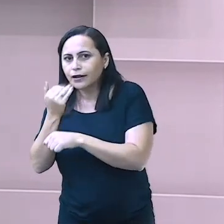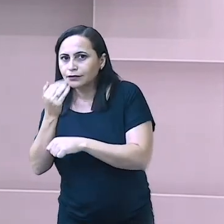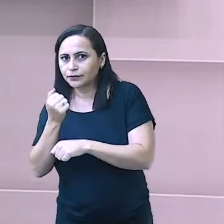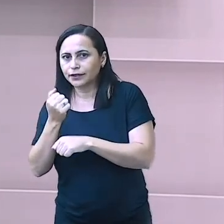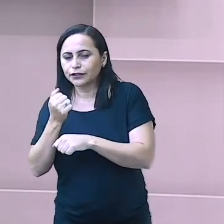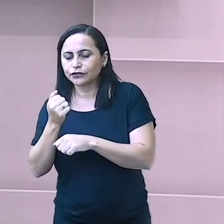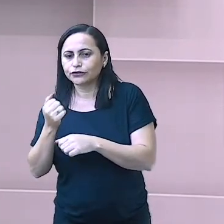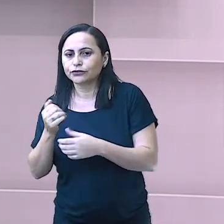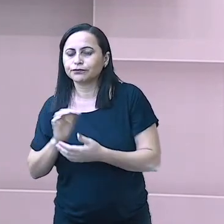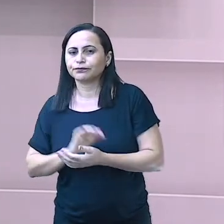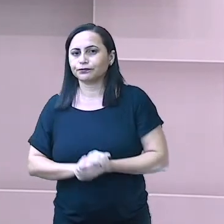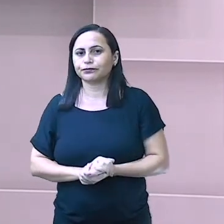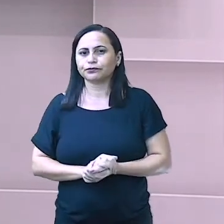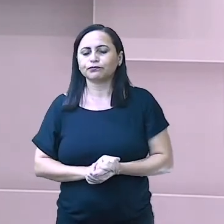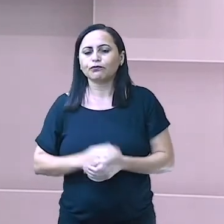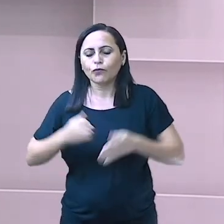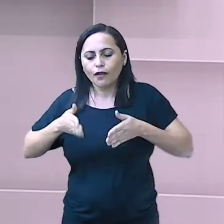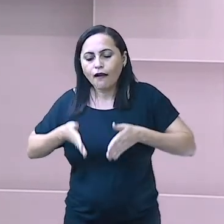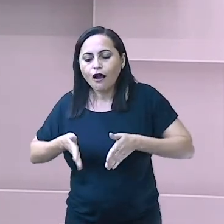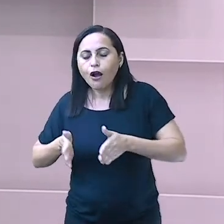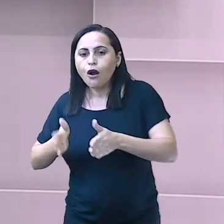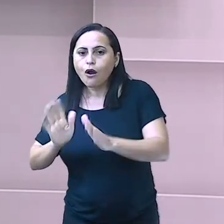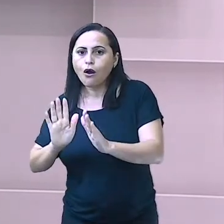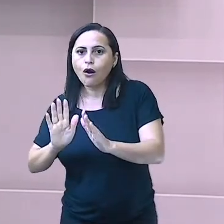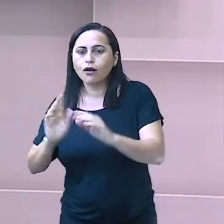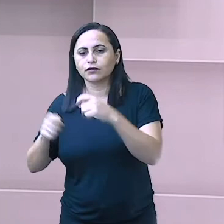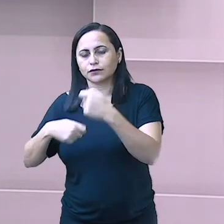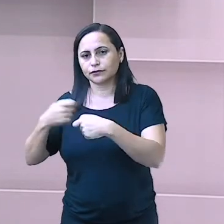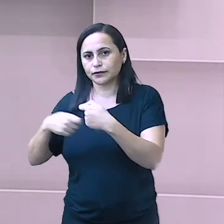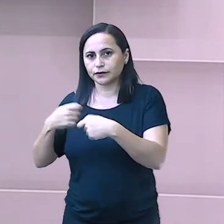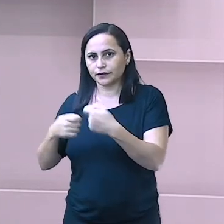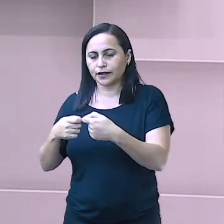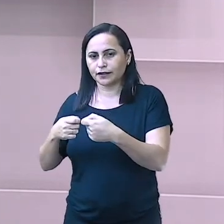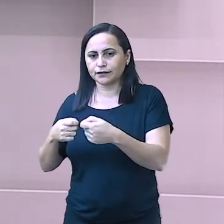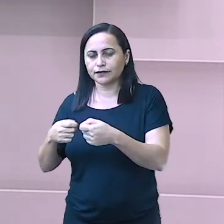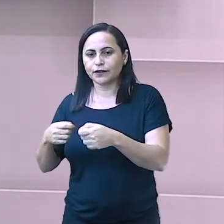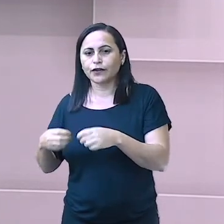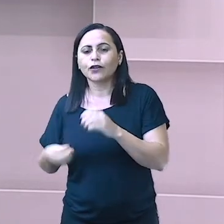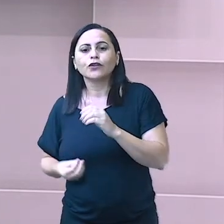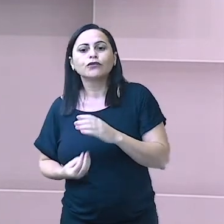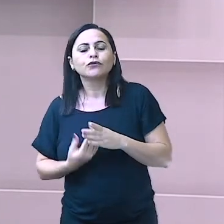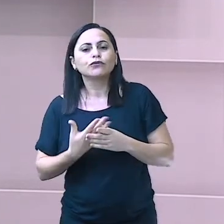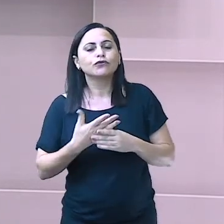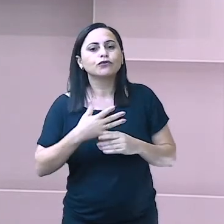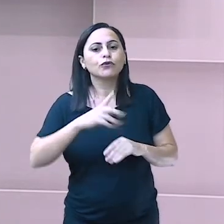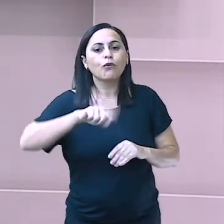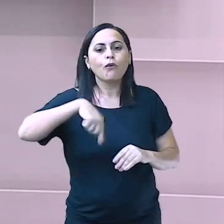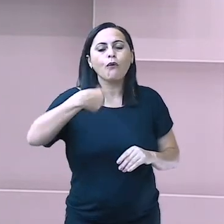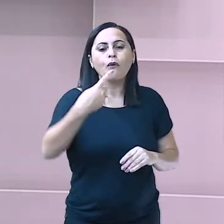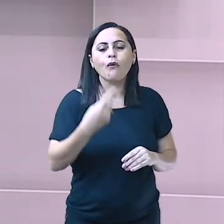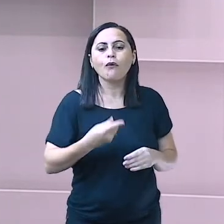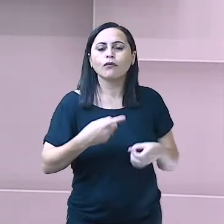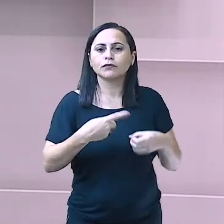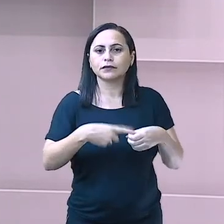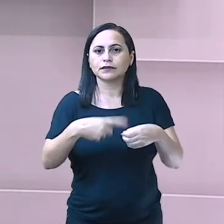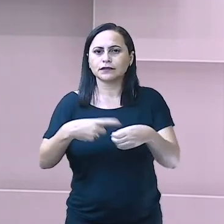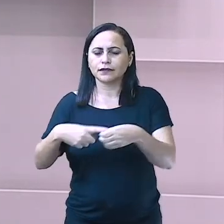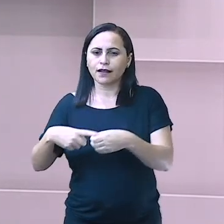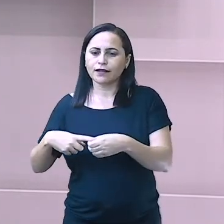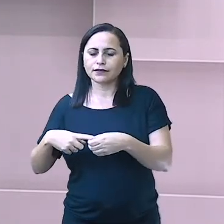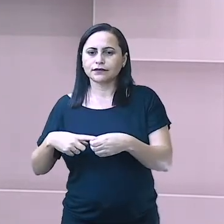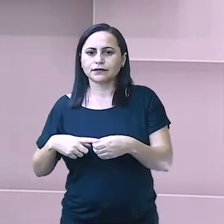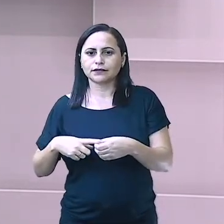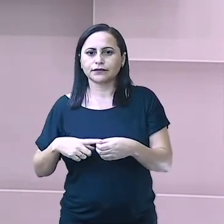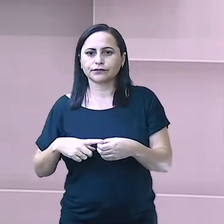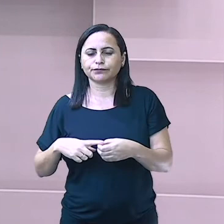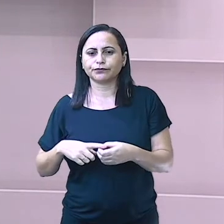Rotas comerciais. Desbravaram outros lugares, então outras cidades foram sendo construídas através disso. Então,